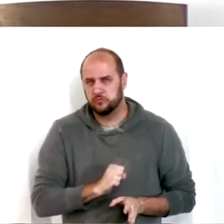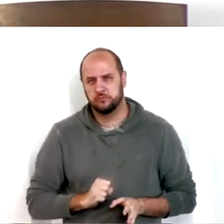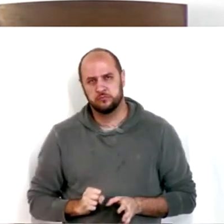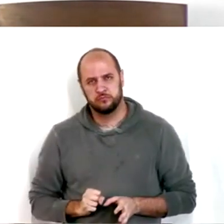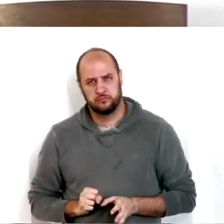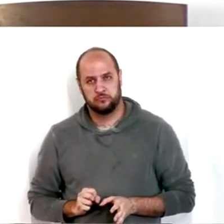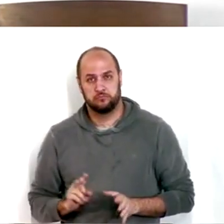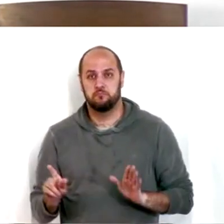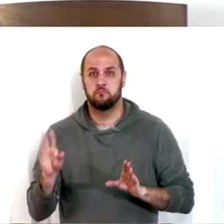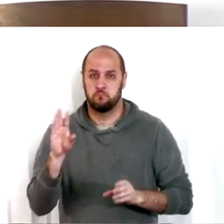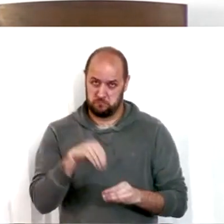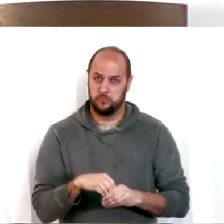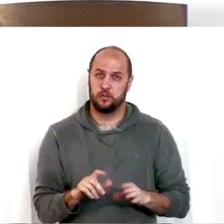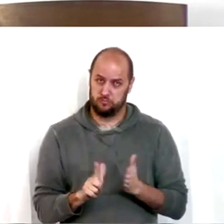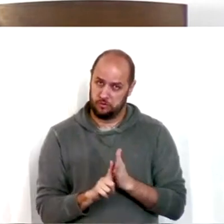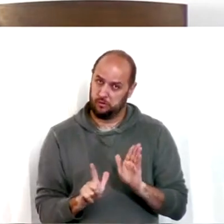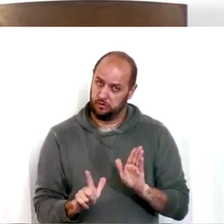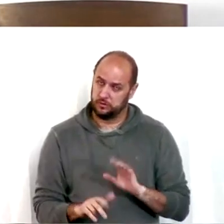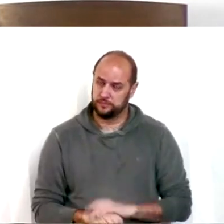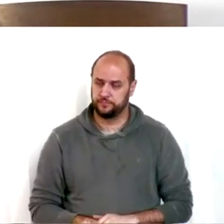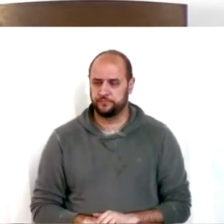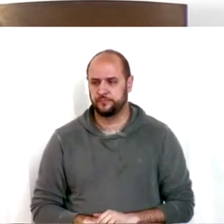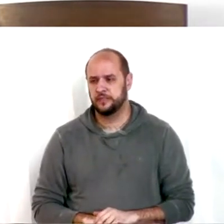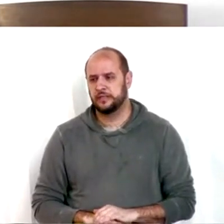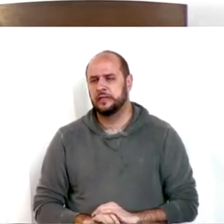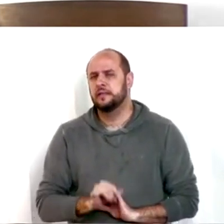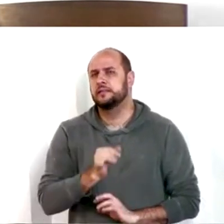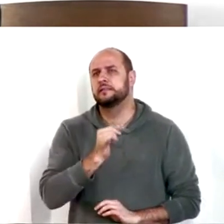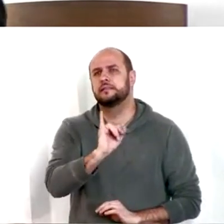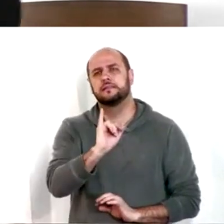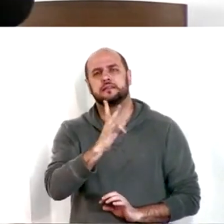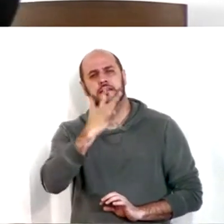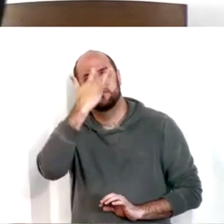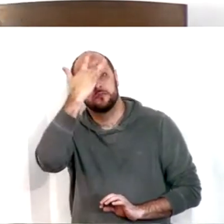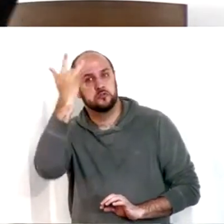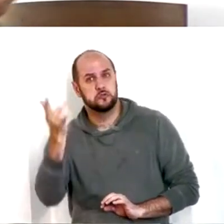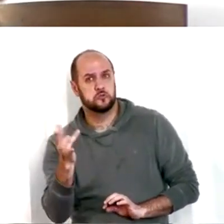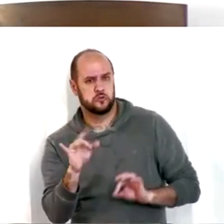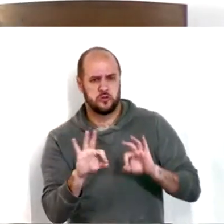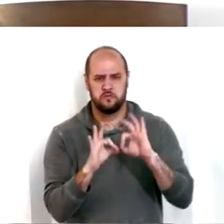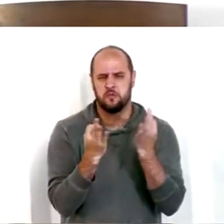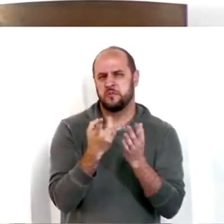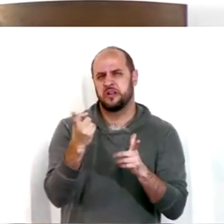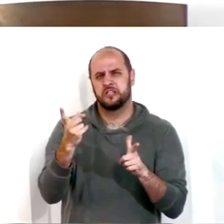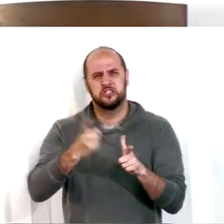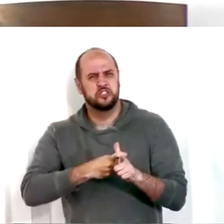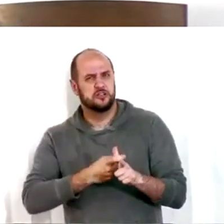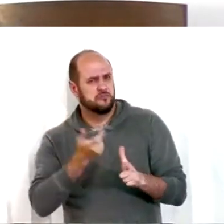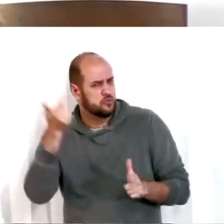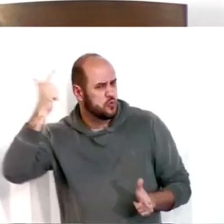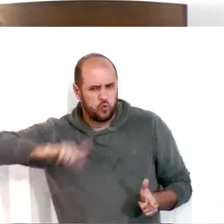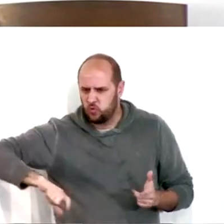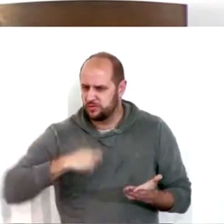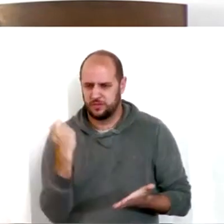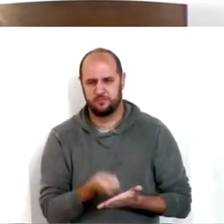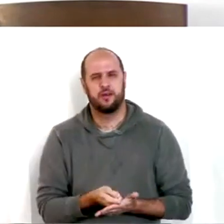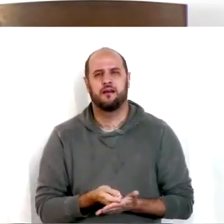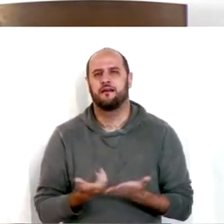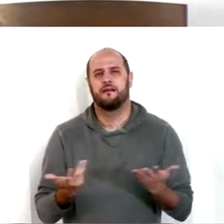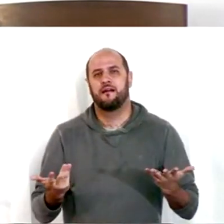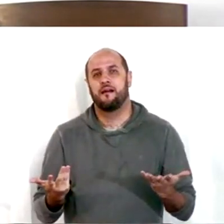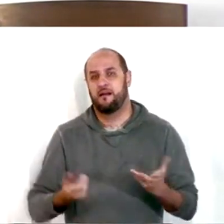fazia parte da lei. Se alguns familiares se metessem em dívidas impagáveis e por isso